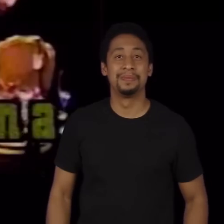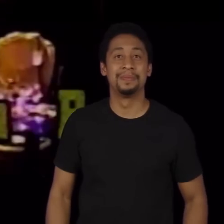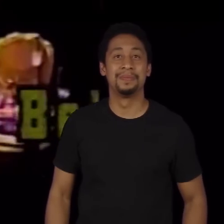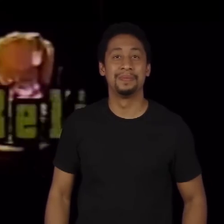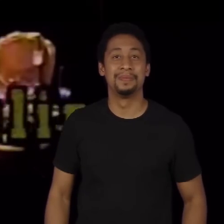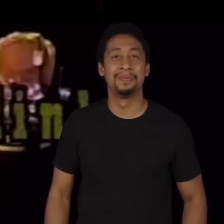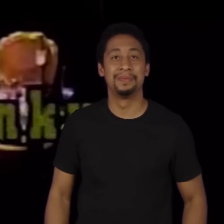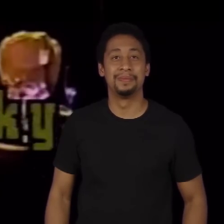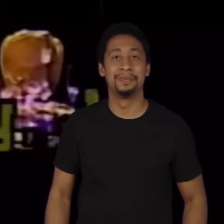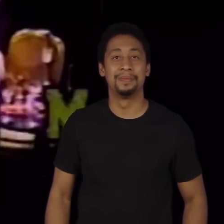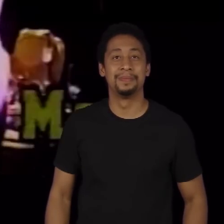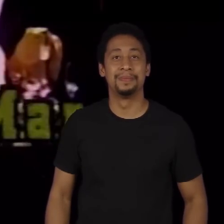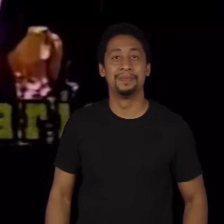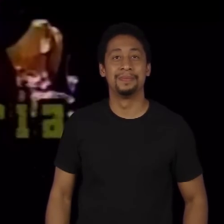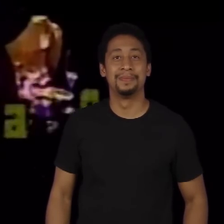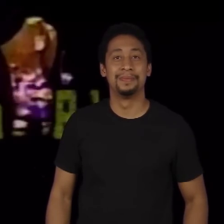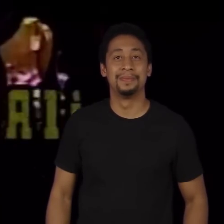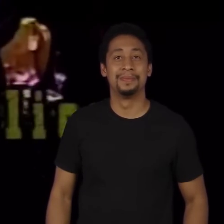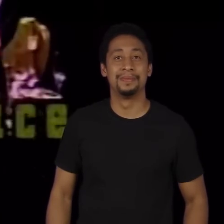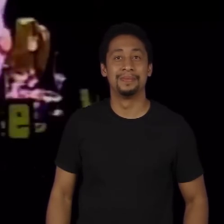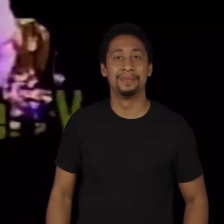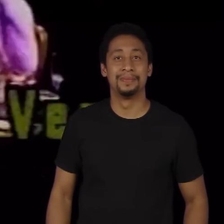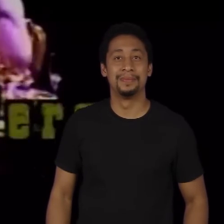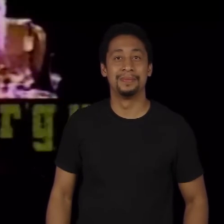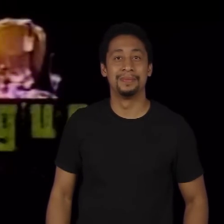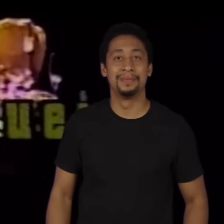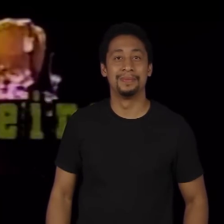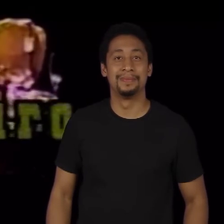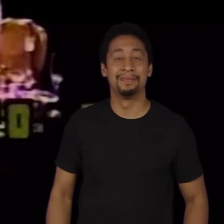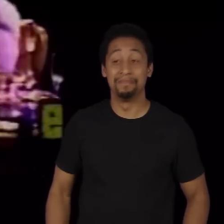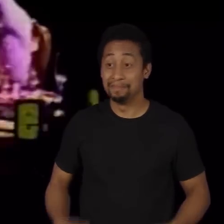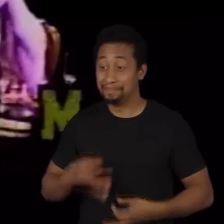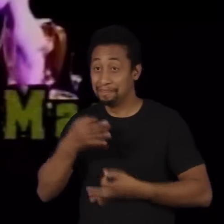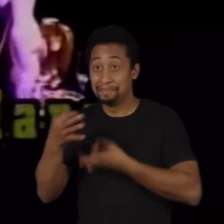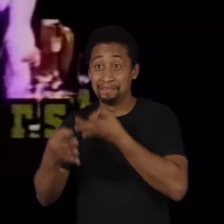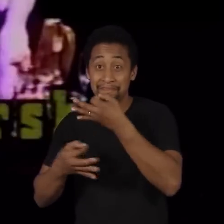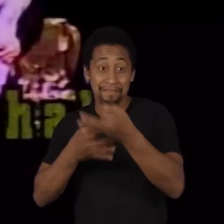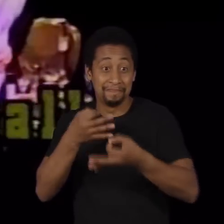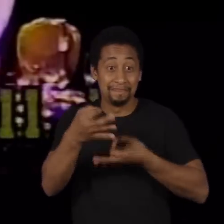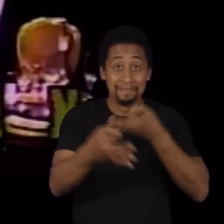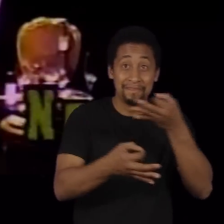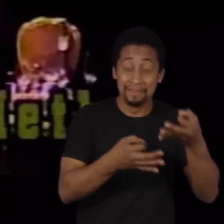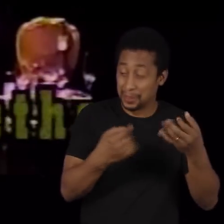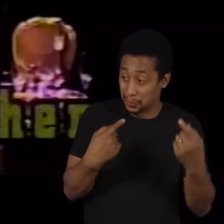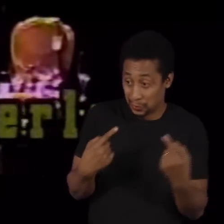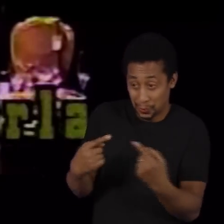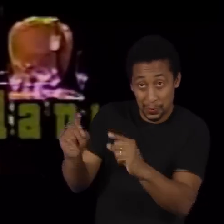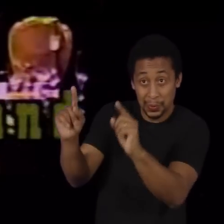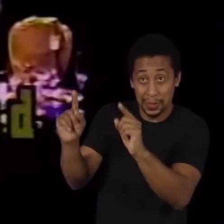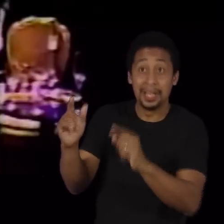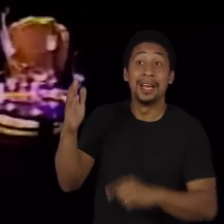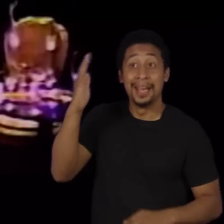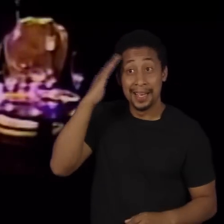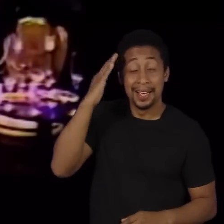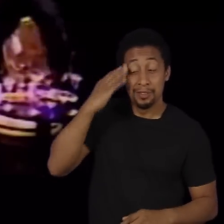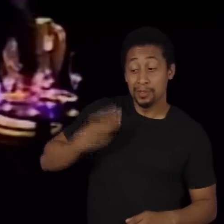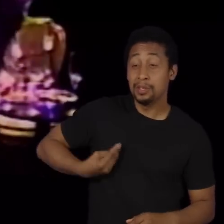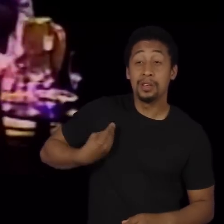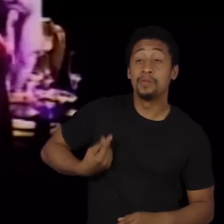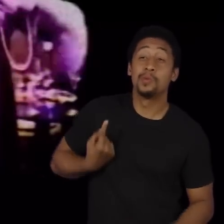esta opinião. Contrário ao argumento de vocês, eu sei que viverei só uma